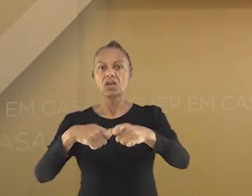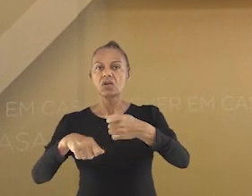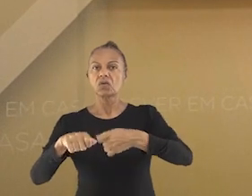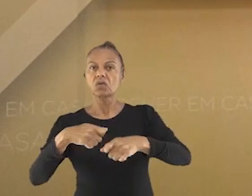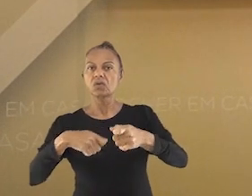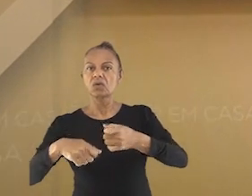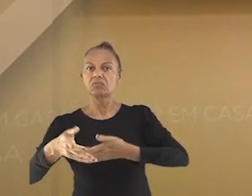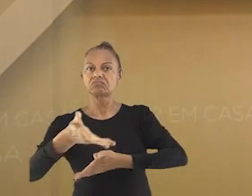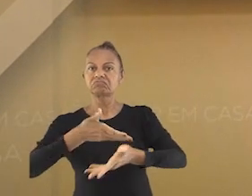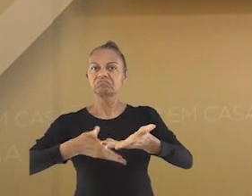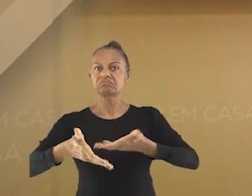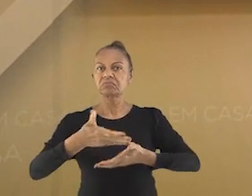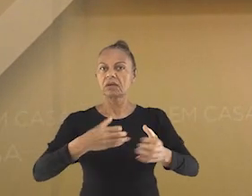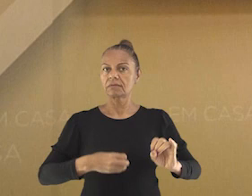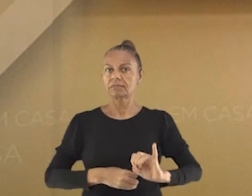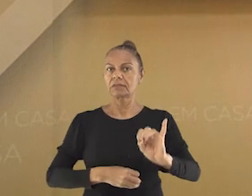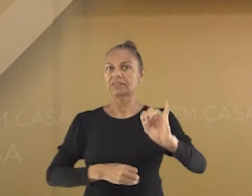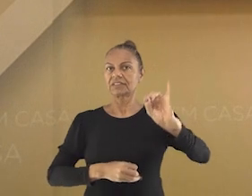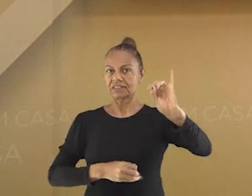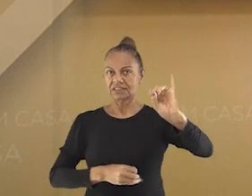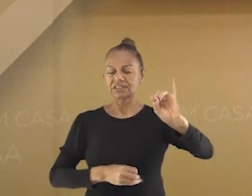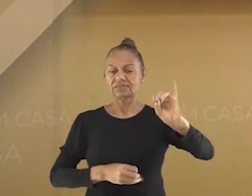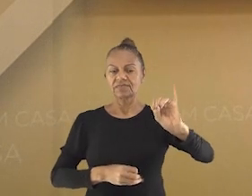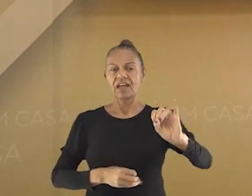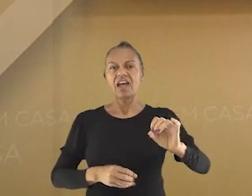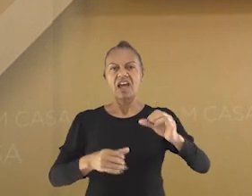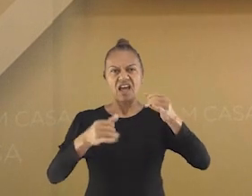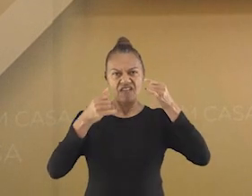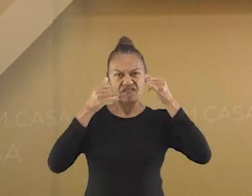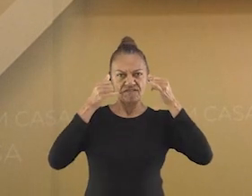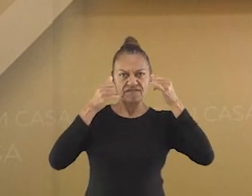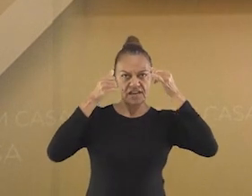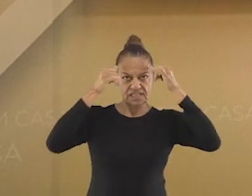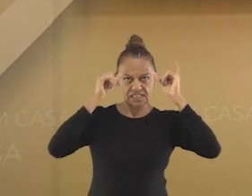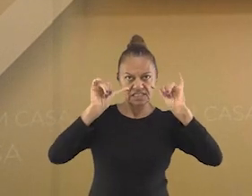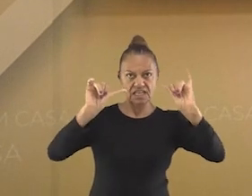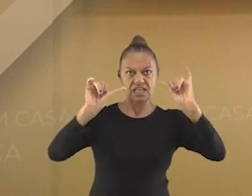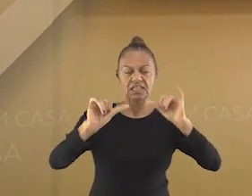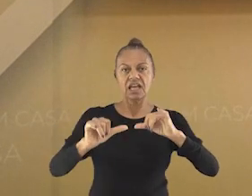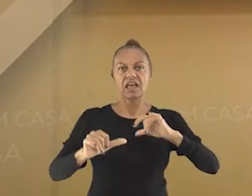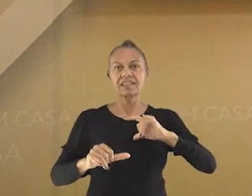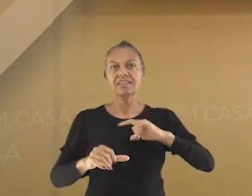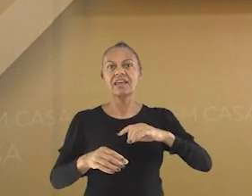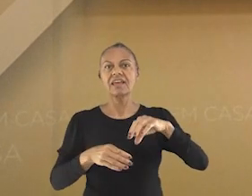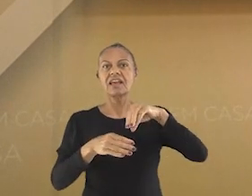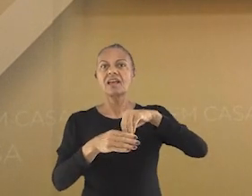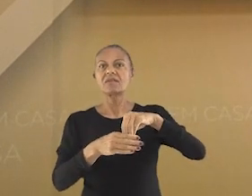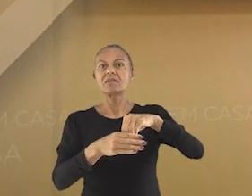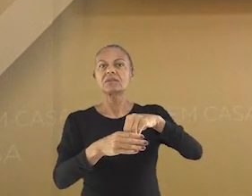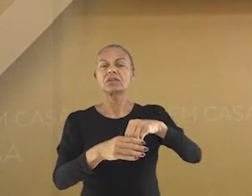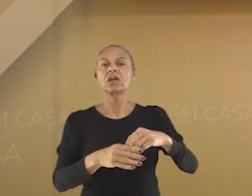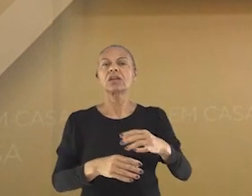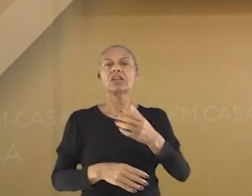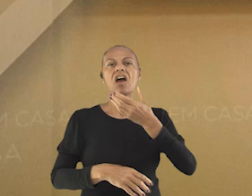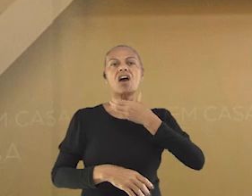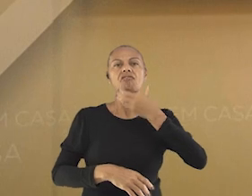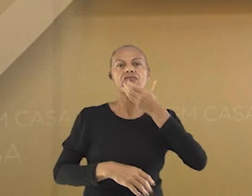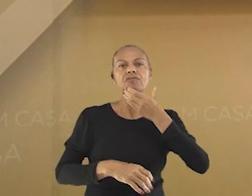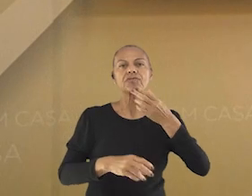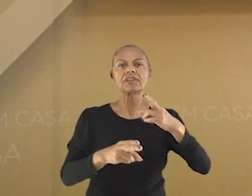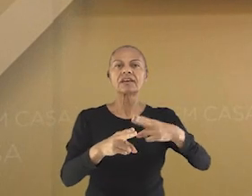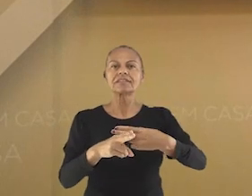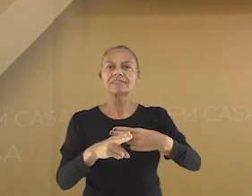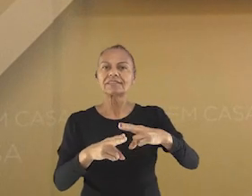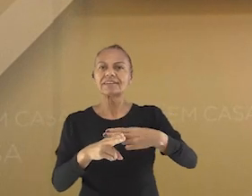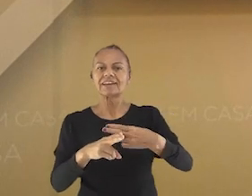do estado. A fazenda de produção de cacau é conhecida como Fazenda Dedo de